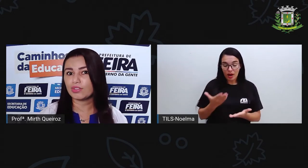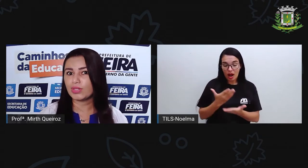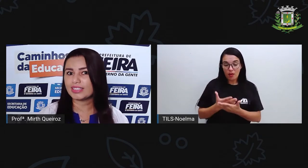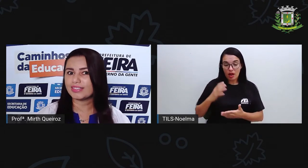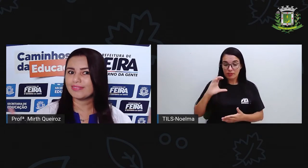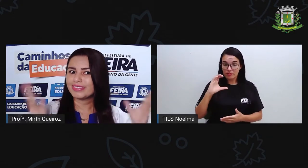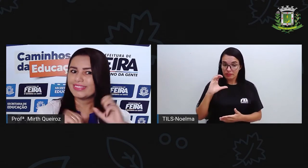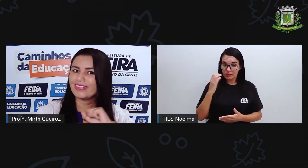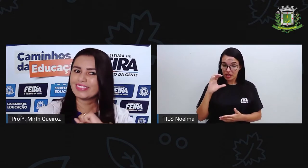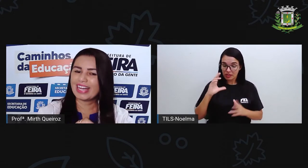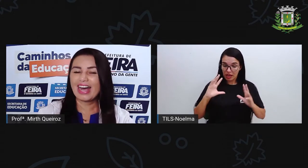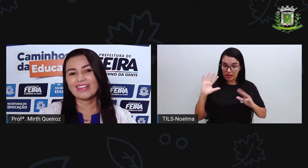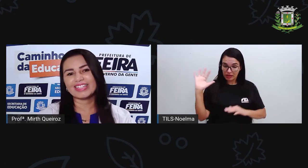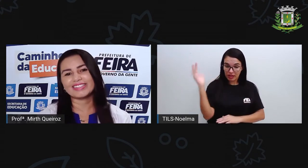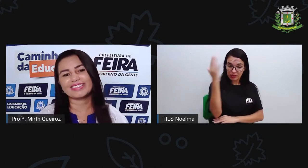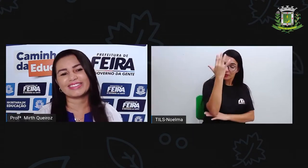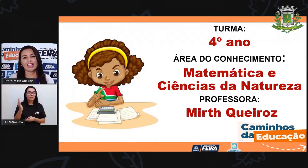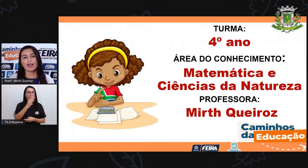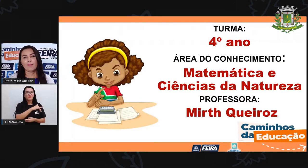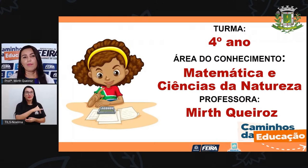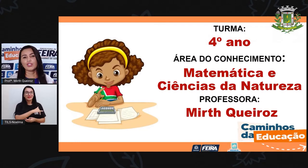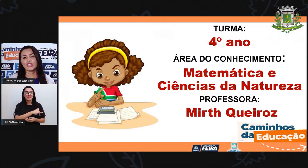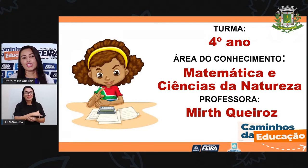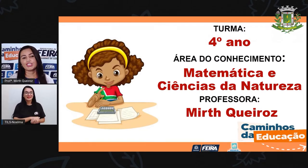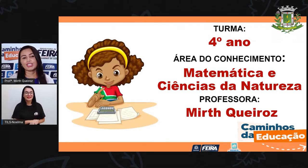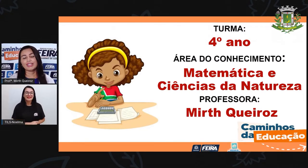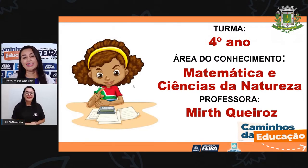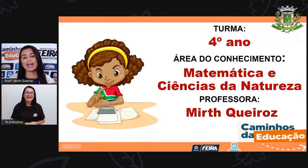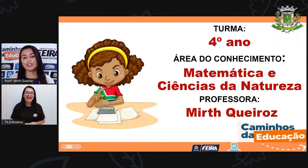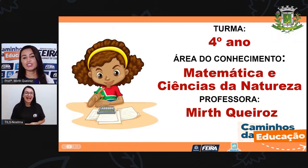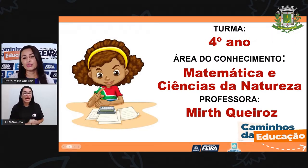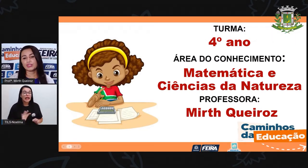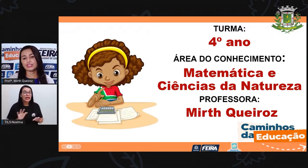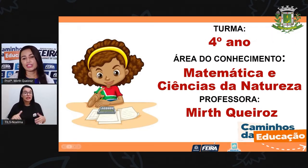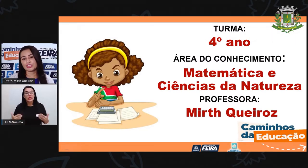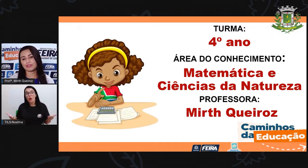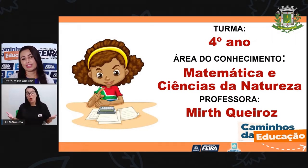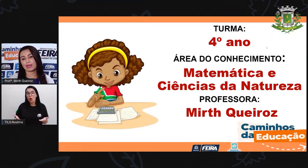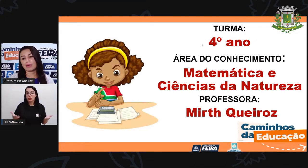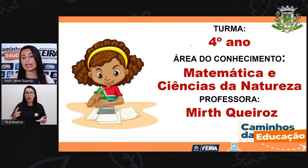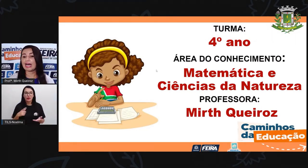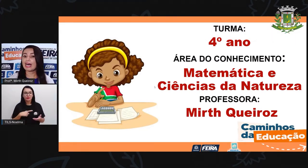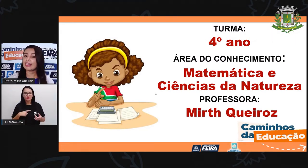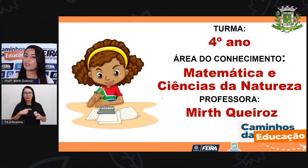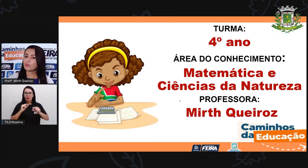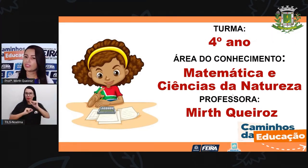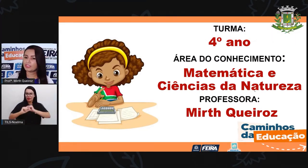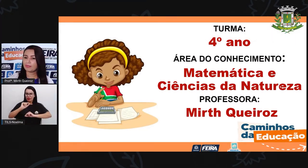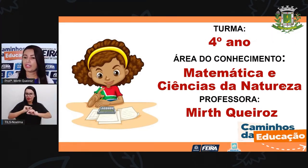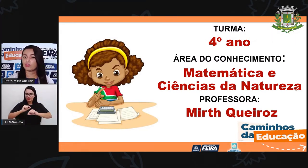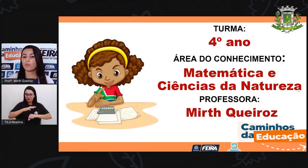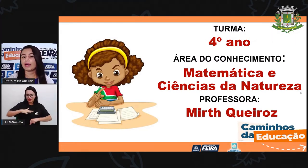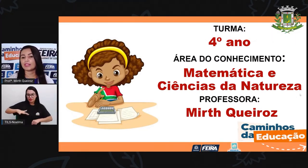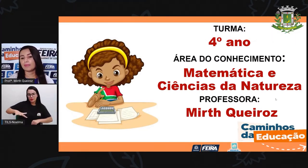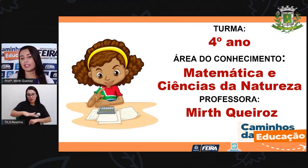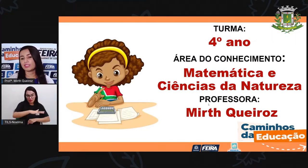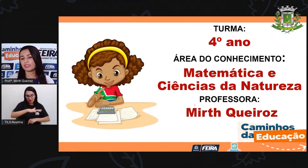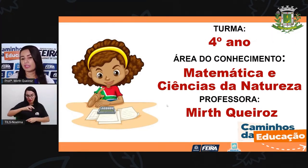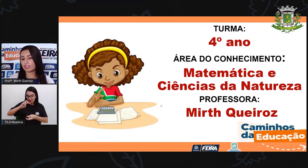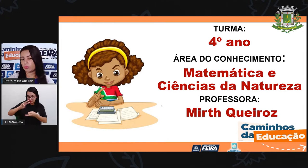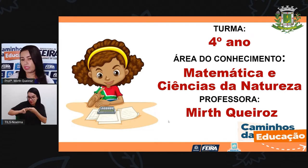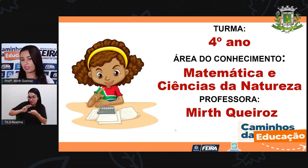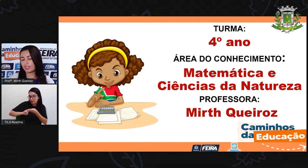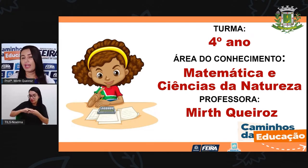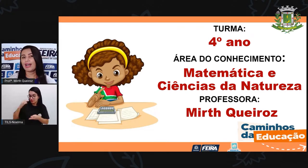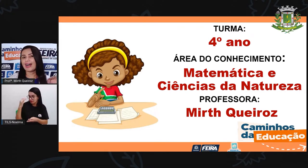ciência da natureza. Vamos à aula? Bom, gente, na aula de hoje a gente vai trabalhar a área do conhecimento, matemática e